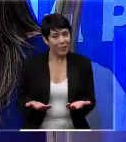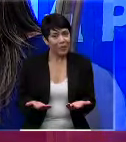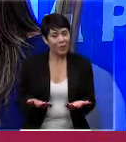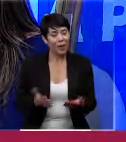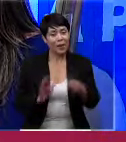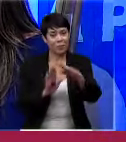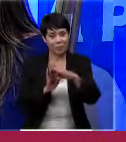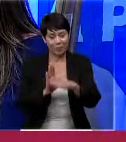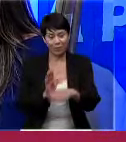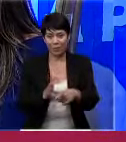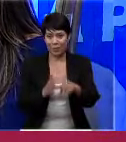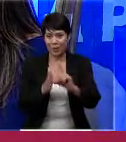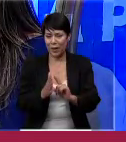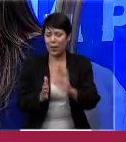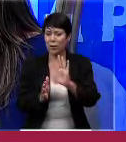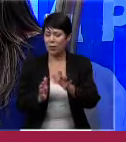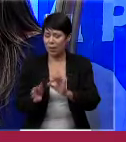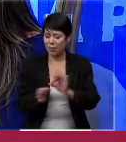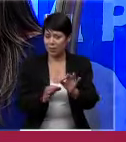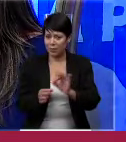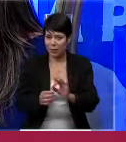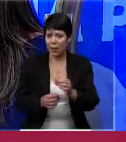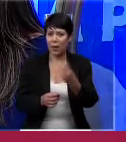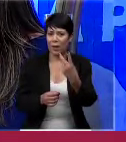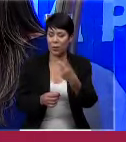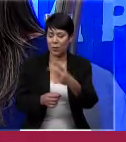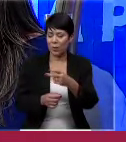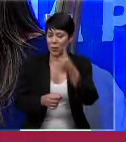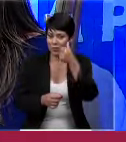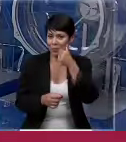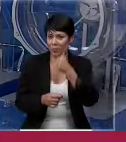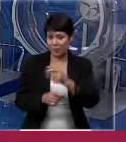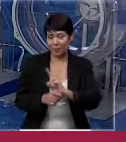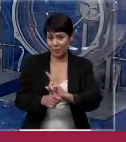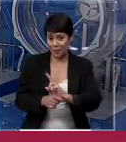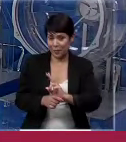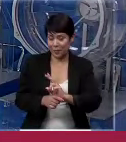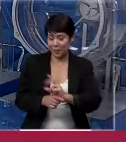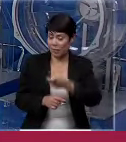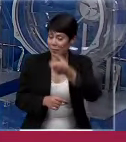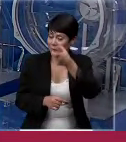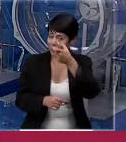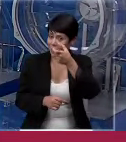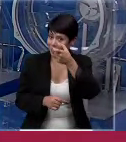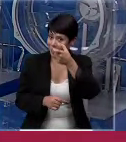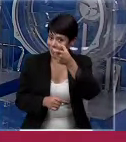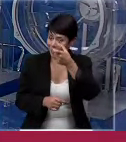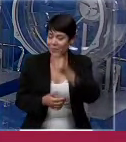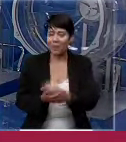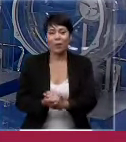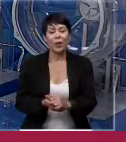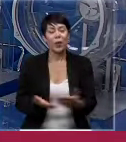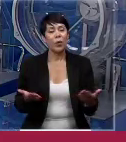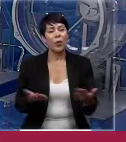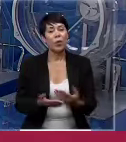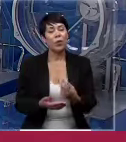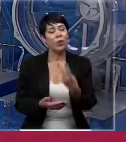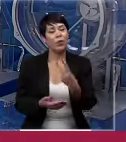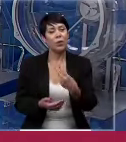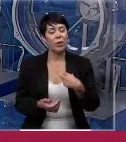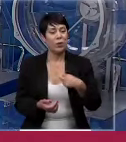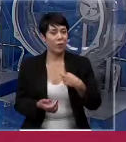os procedimentos prévios já foram acompanhados aqui pelas nossas auditoras populares. Temos hoje